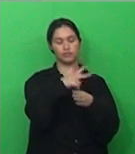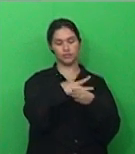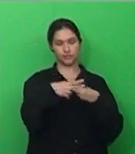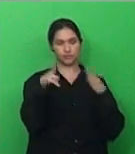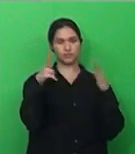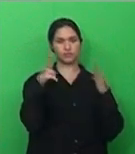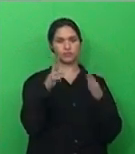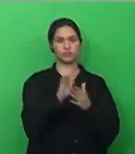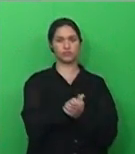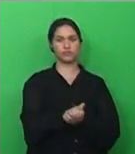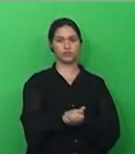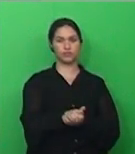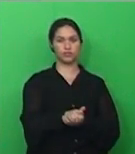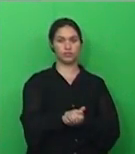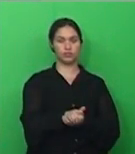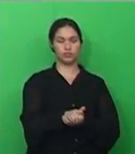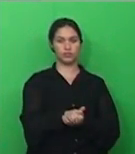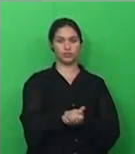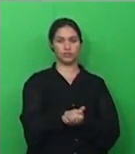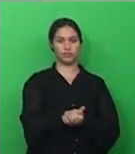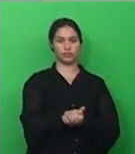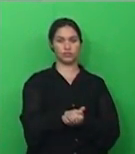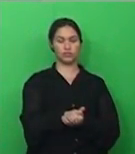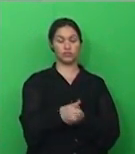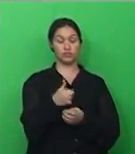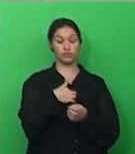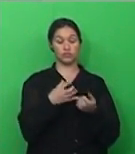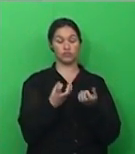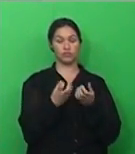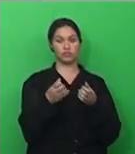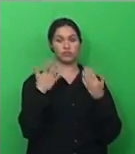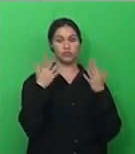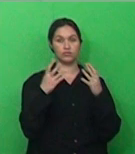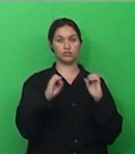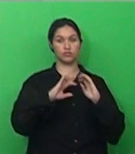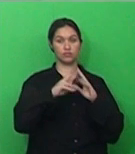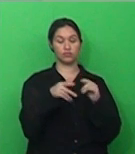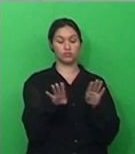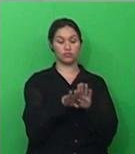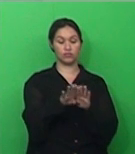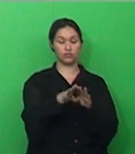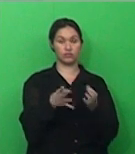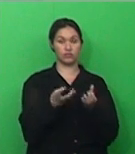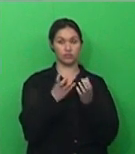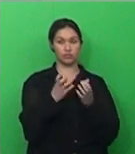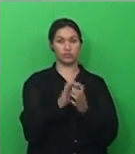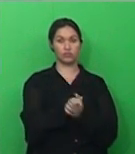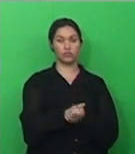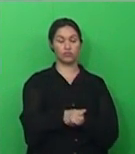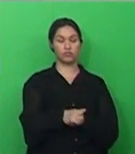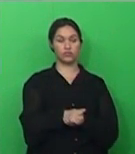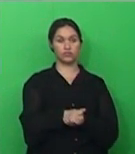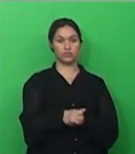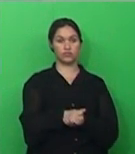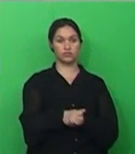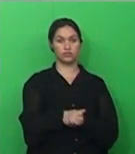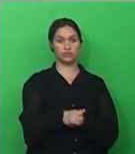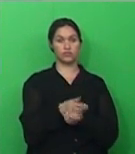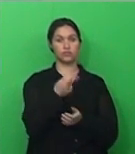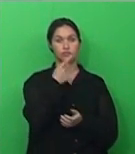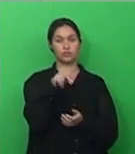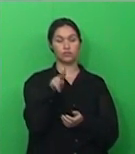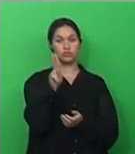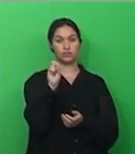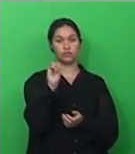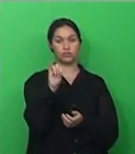a nova executiva que se formou. Quero dar os parabéns a todos. Também quero colocar sobre a usina de